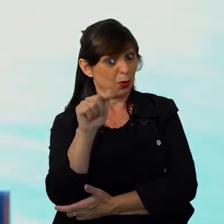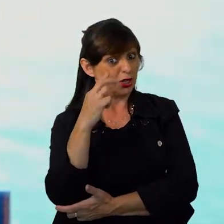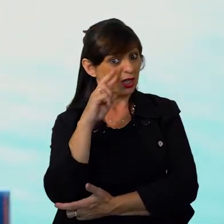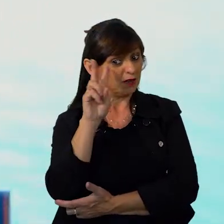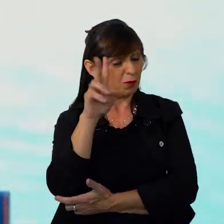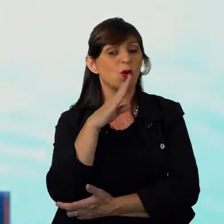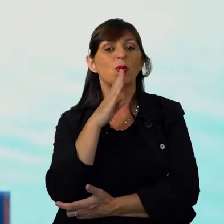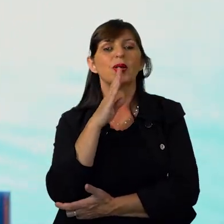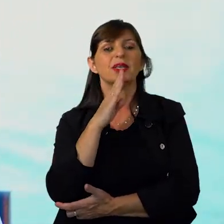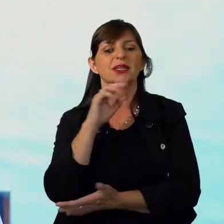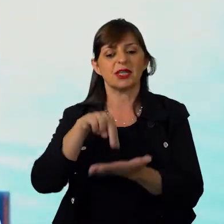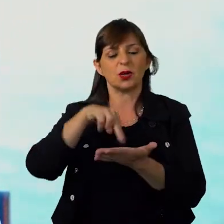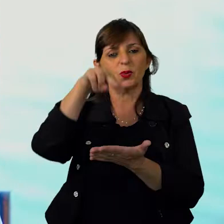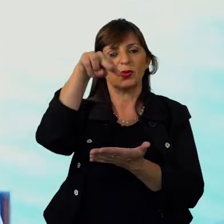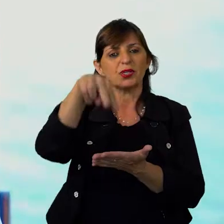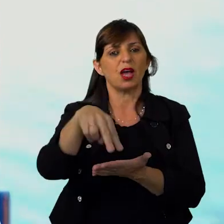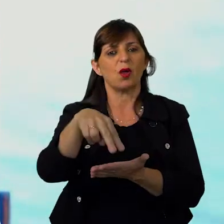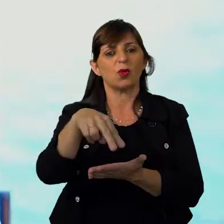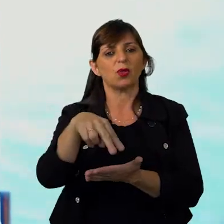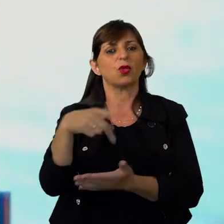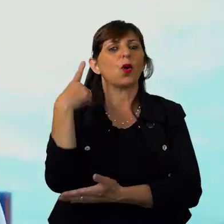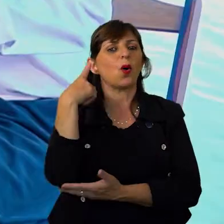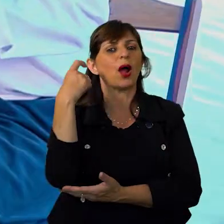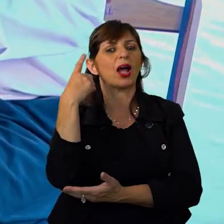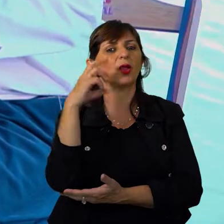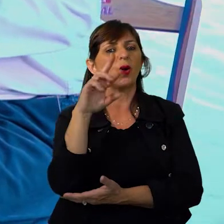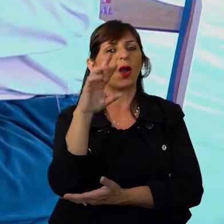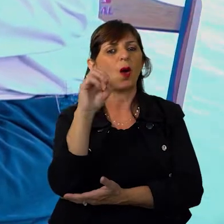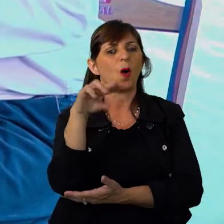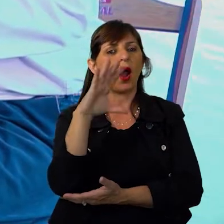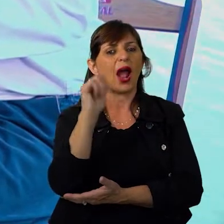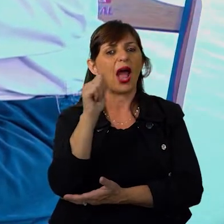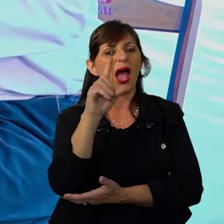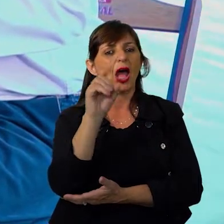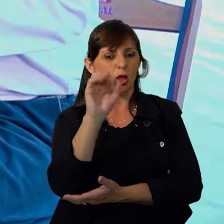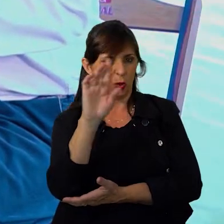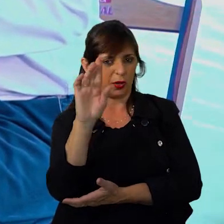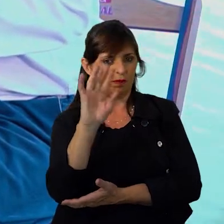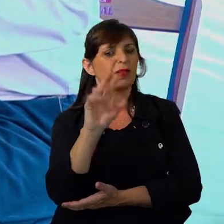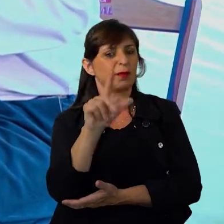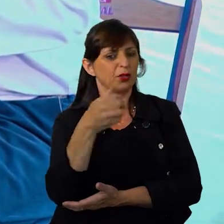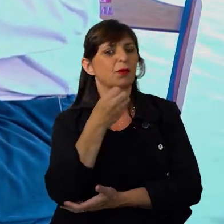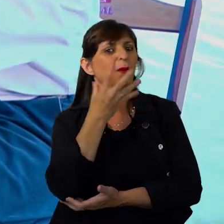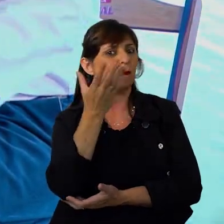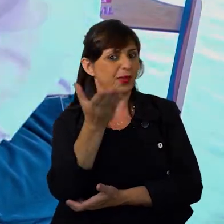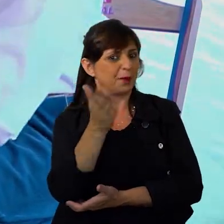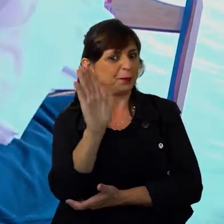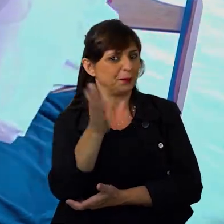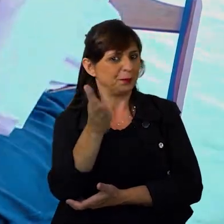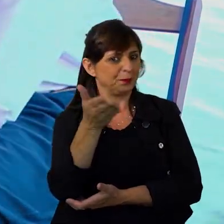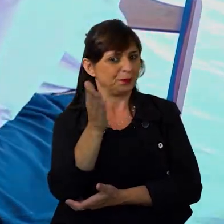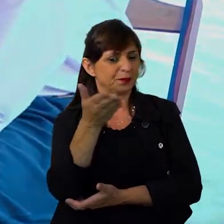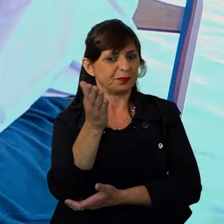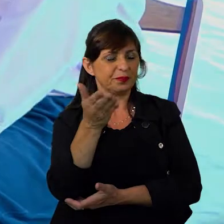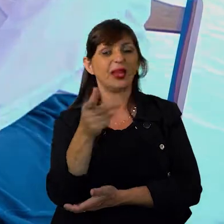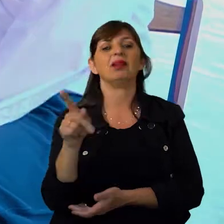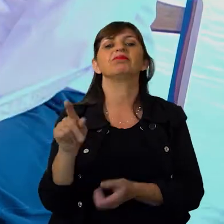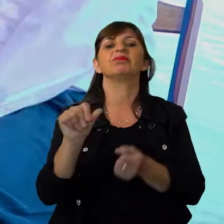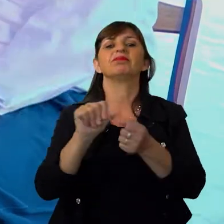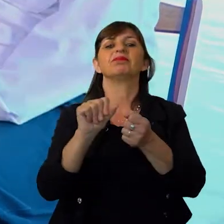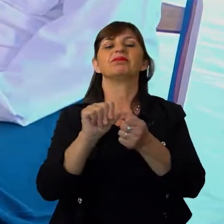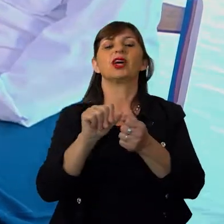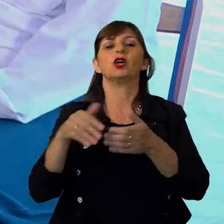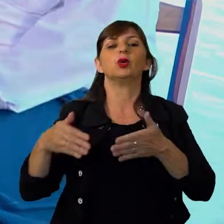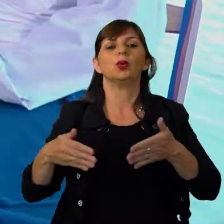salto do Roncador Roncador não deixar a história por baixo vou deixar mas vamos ressaltar um detalhe